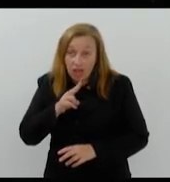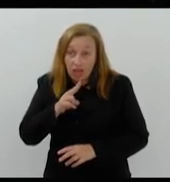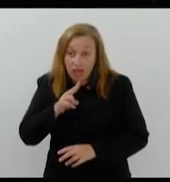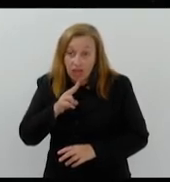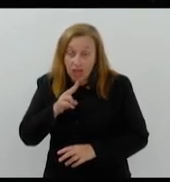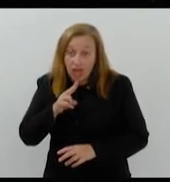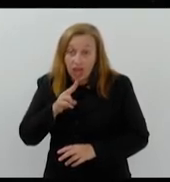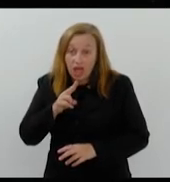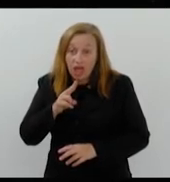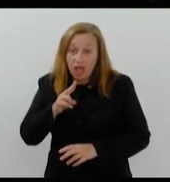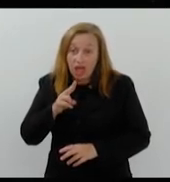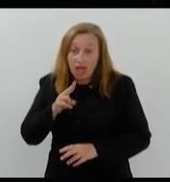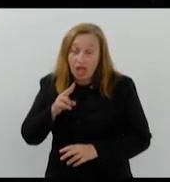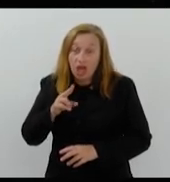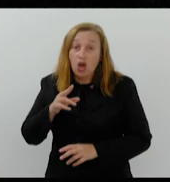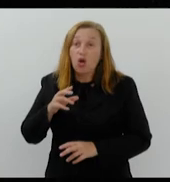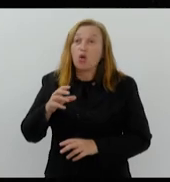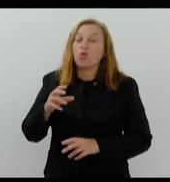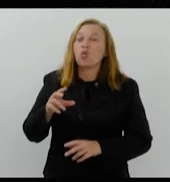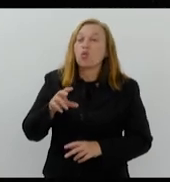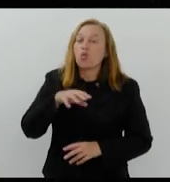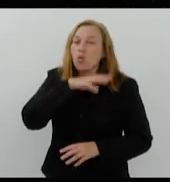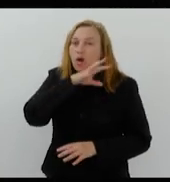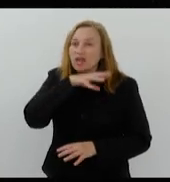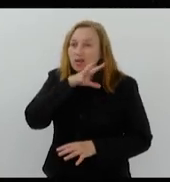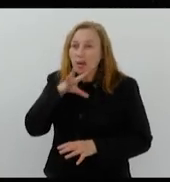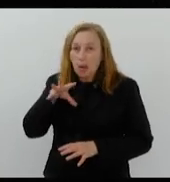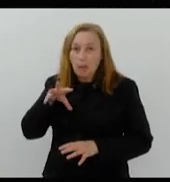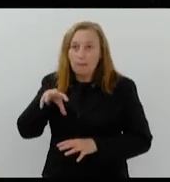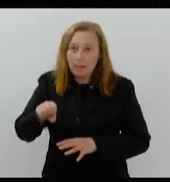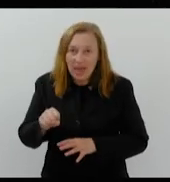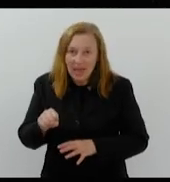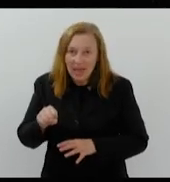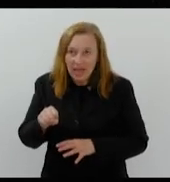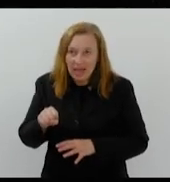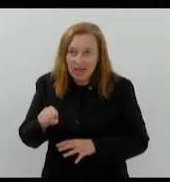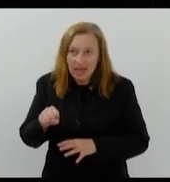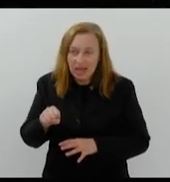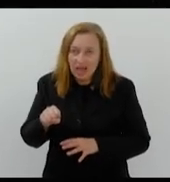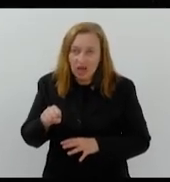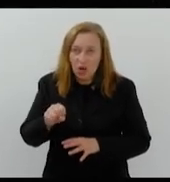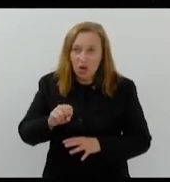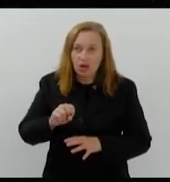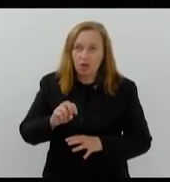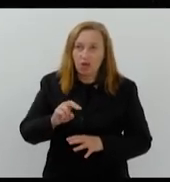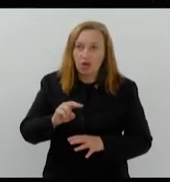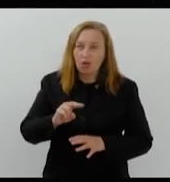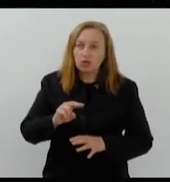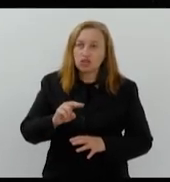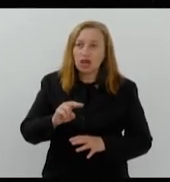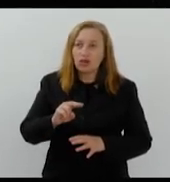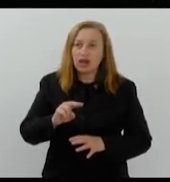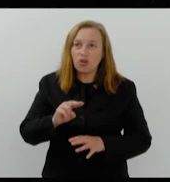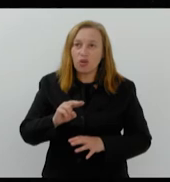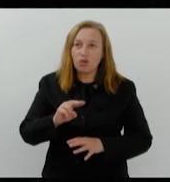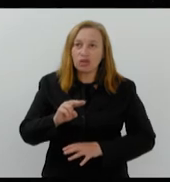Se ficar, o bicho pega, é que no, o bicho come, é que